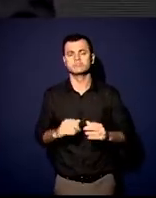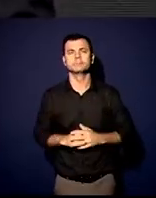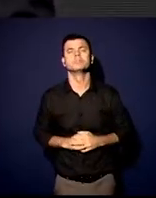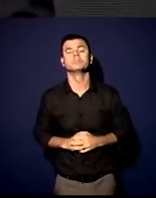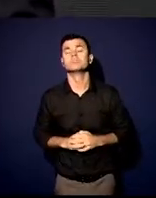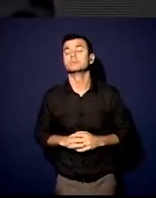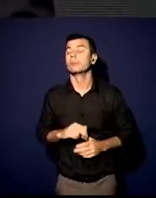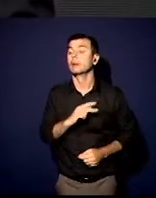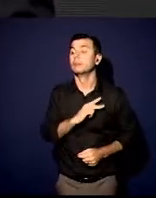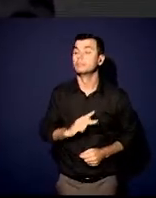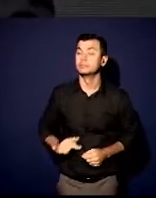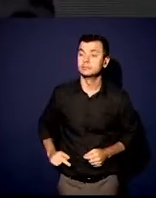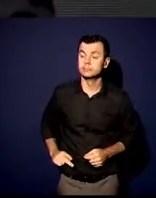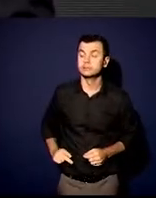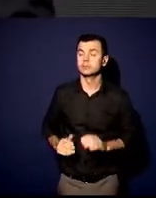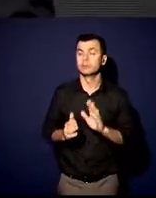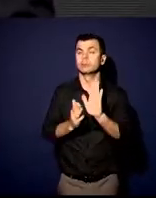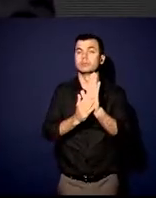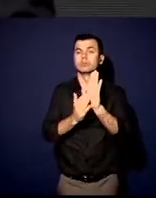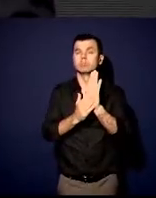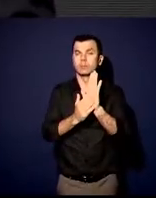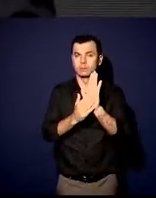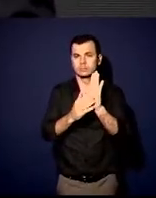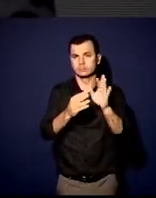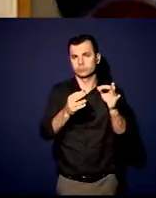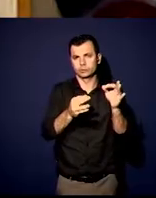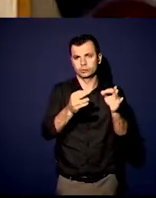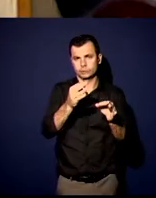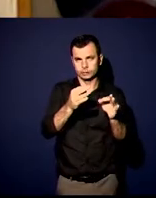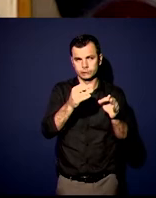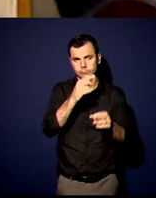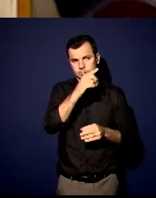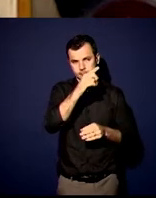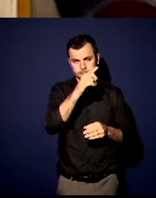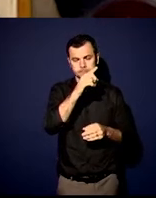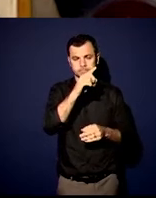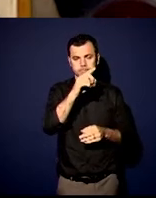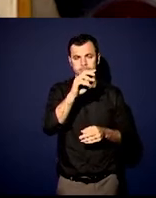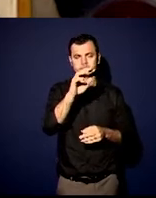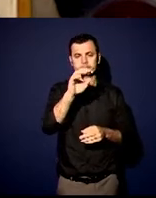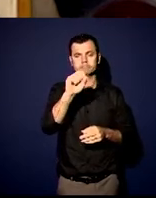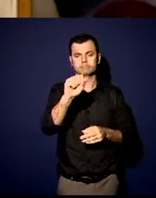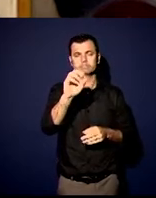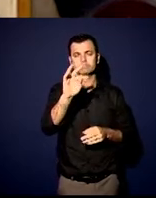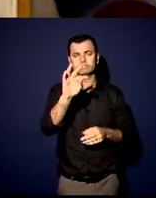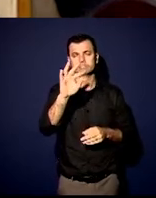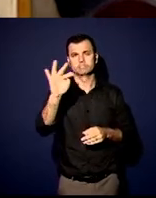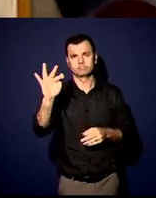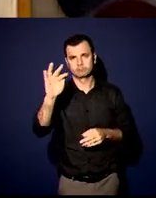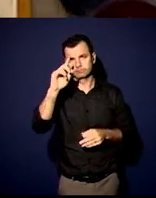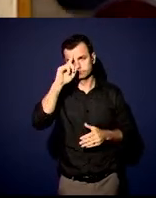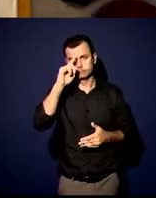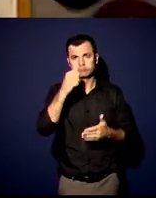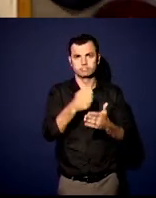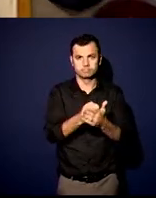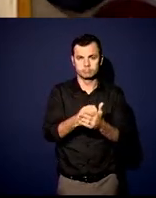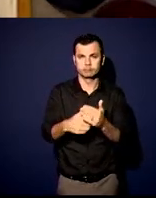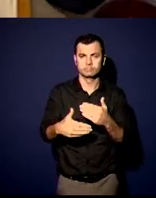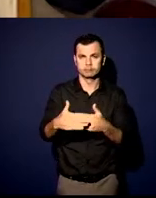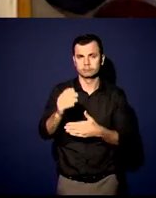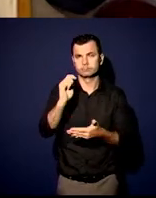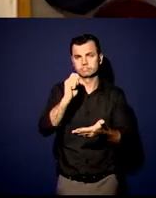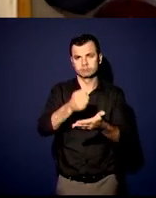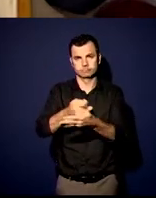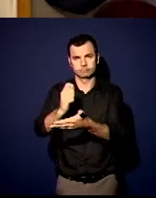jurídica o Supremo Tribunal decidiu recentemente a validade da cobrança do contribuição social